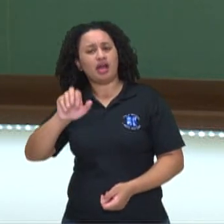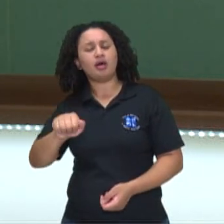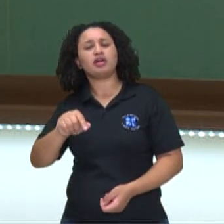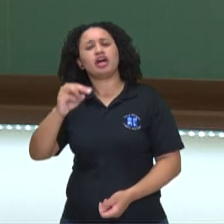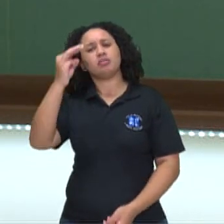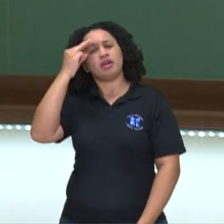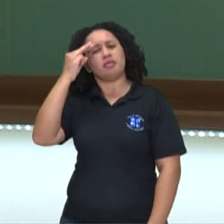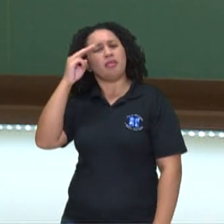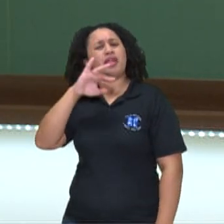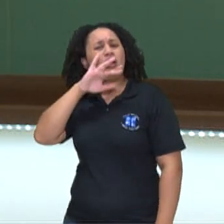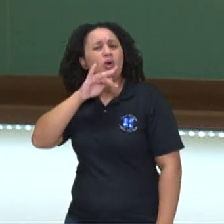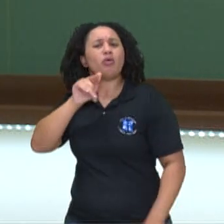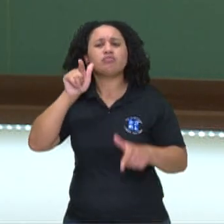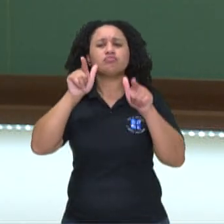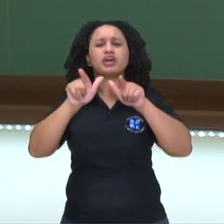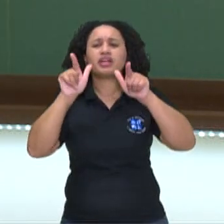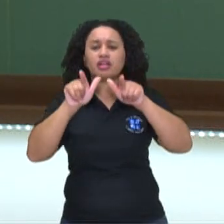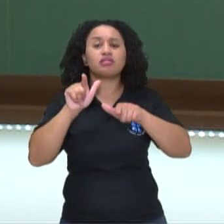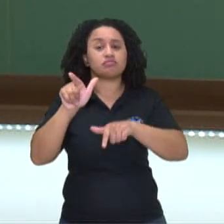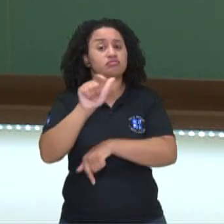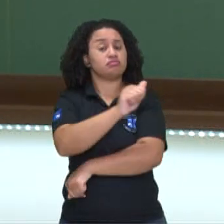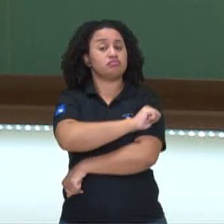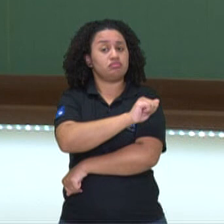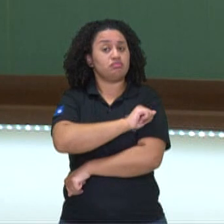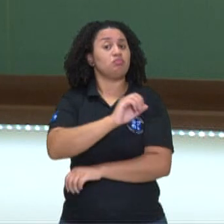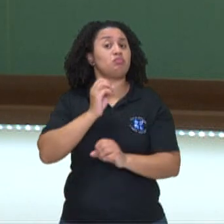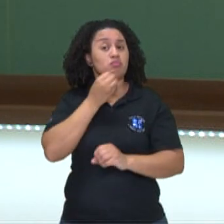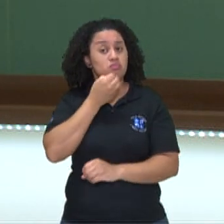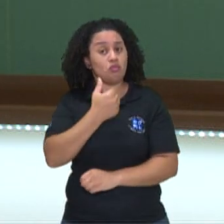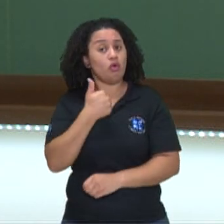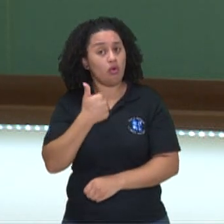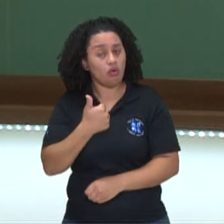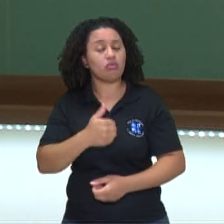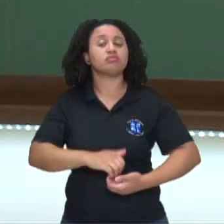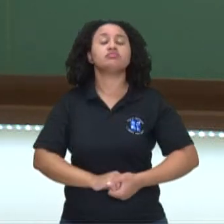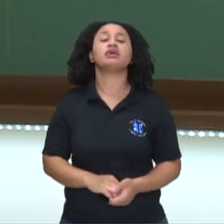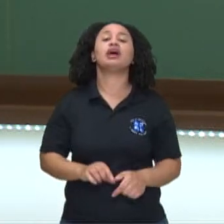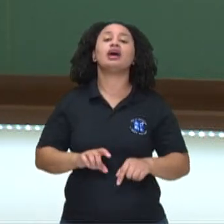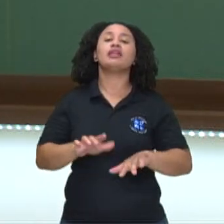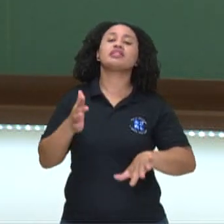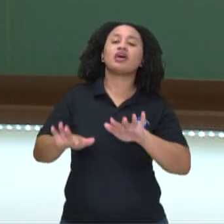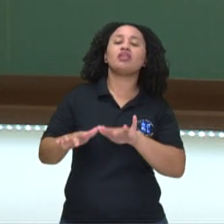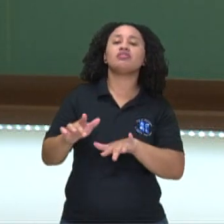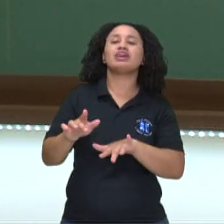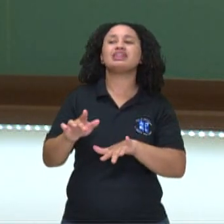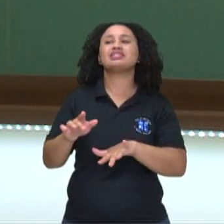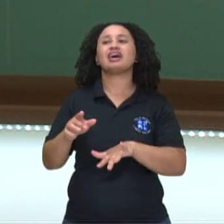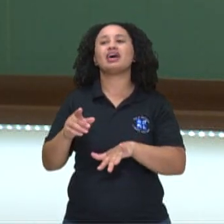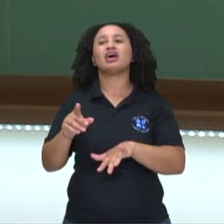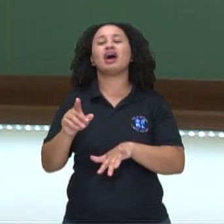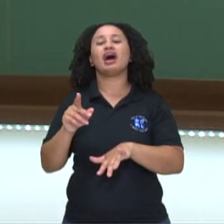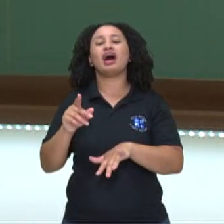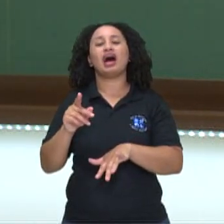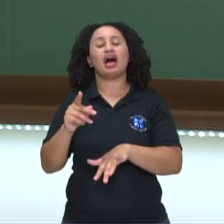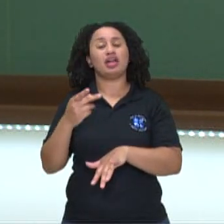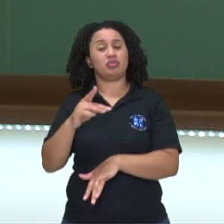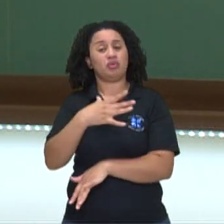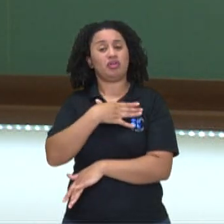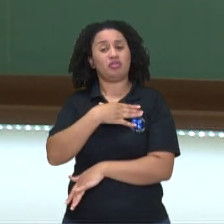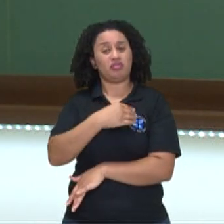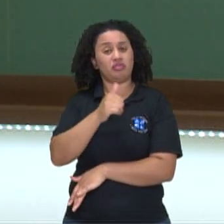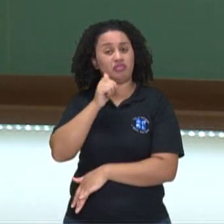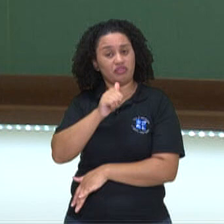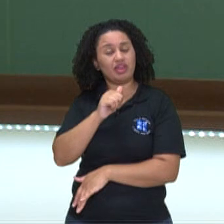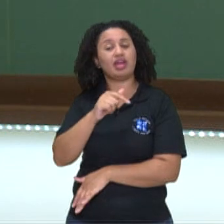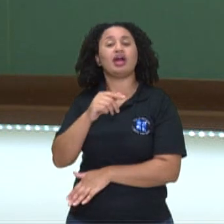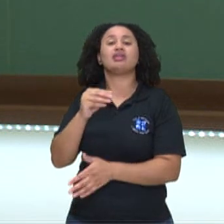para línguas. Ela é uma estudante exemplar. Talvez sua filha, a falta de interesse de sua falta de interesse de sua